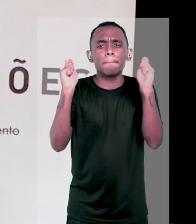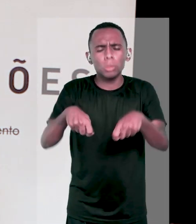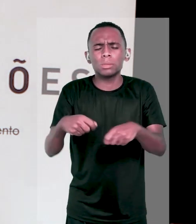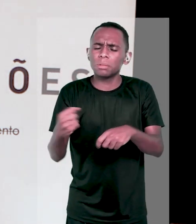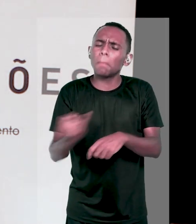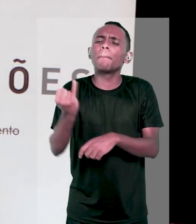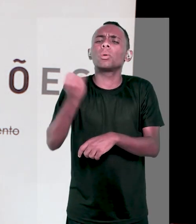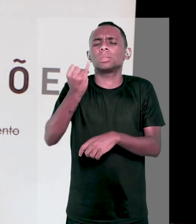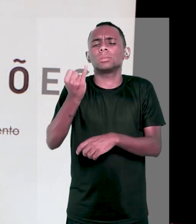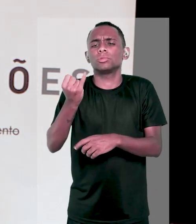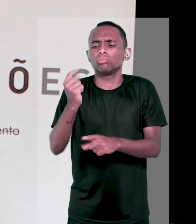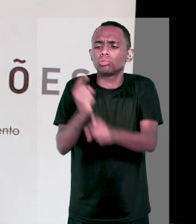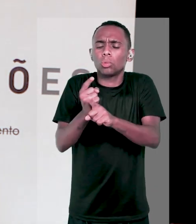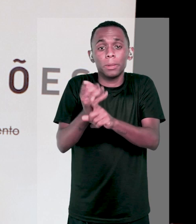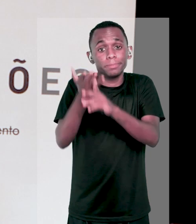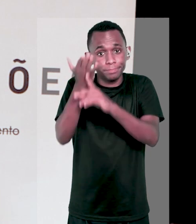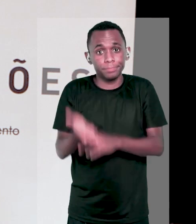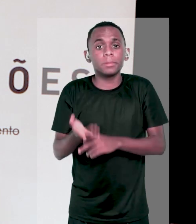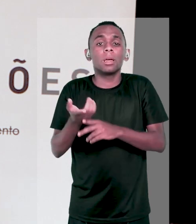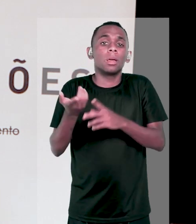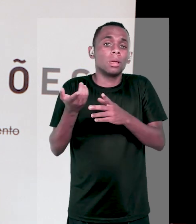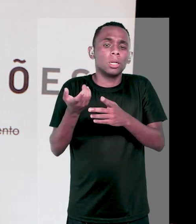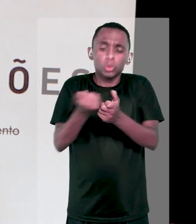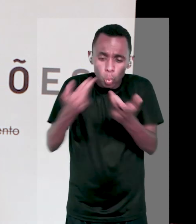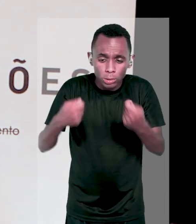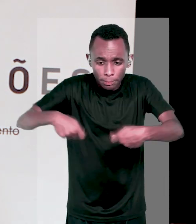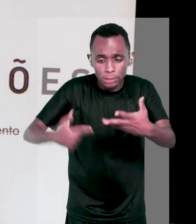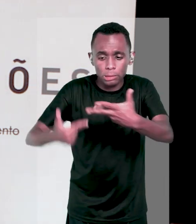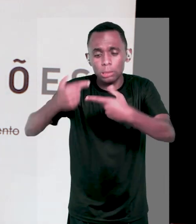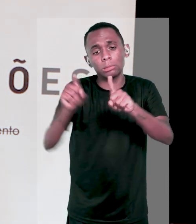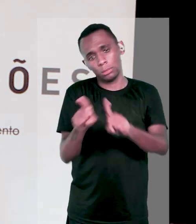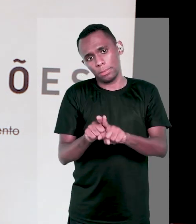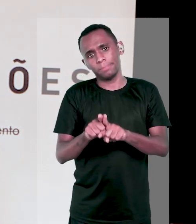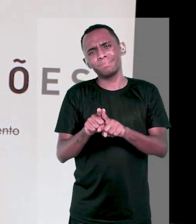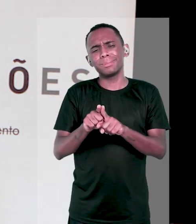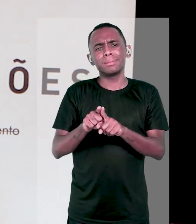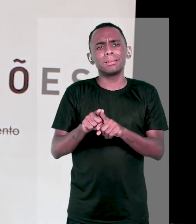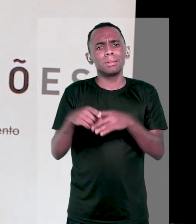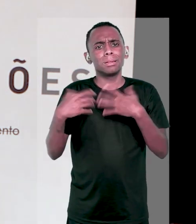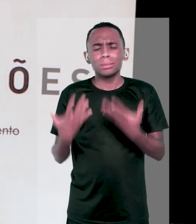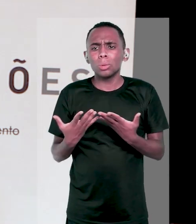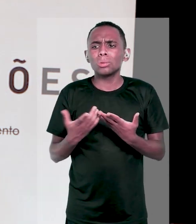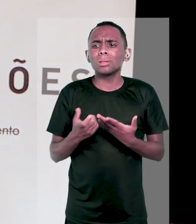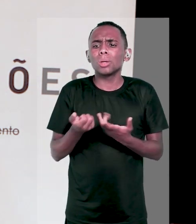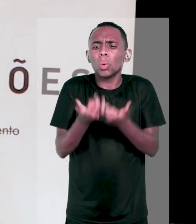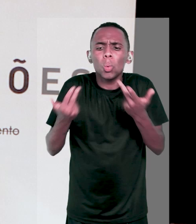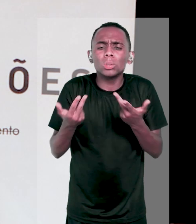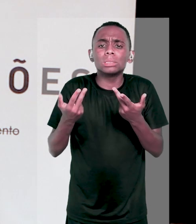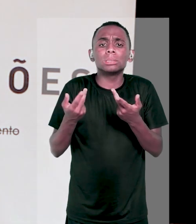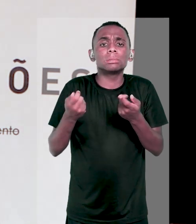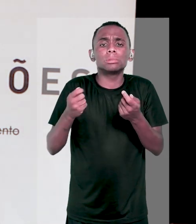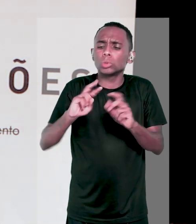utilidade e uma espécie de necessidade que espécie de utilidade é essa que não é